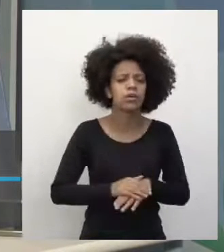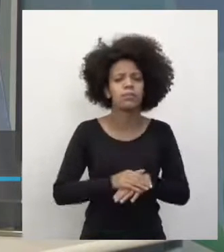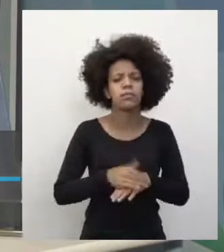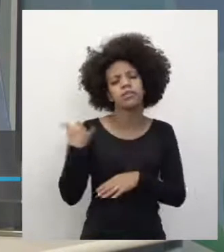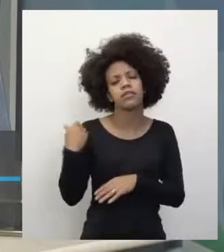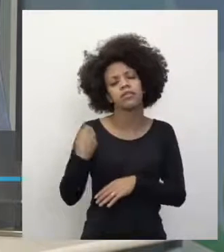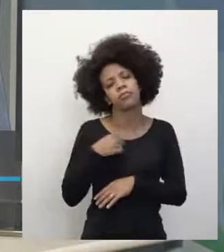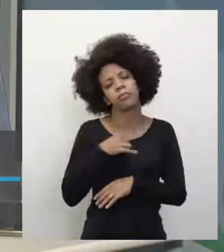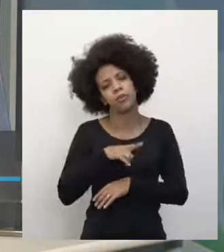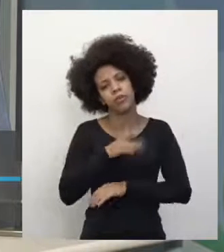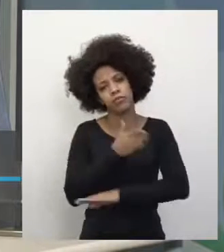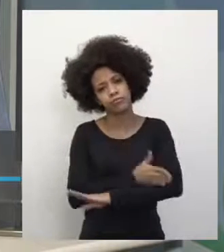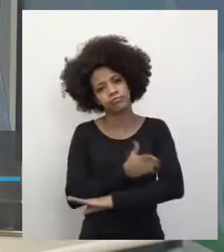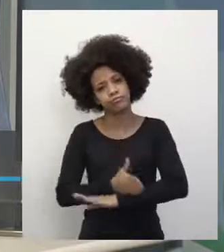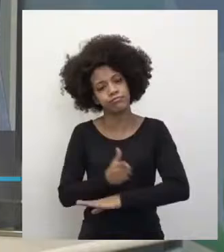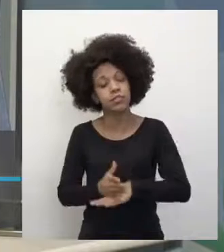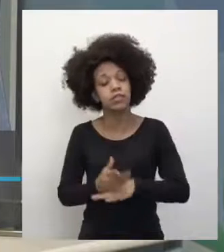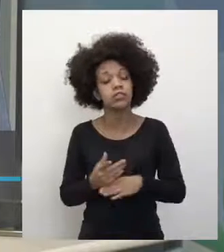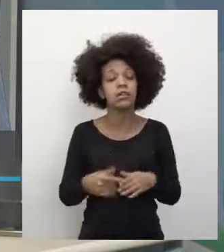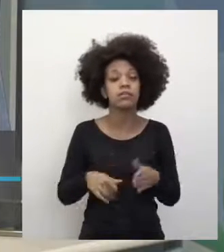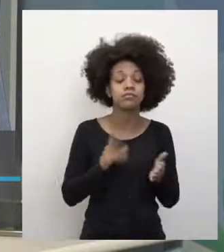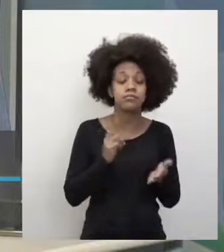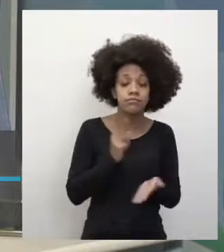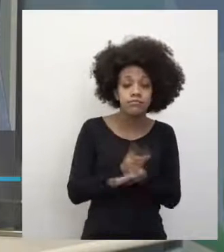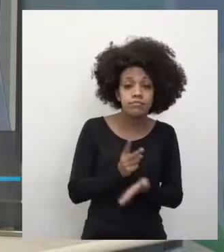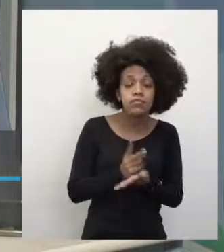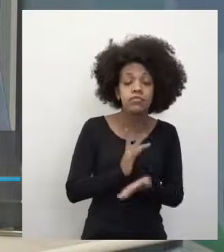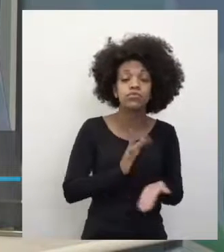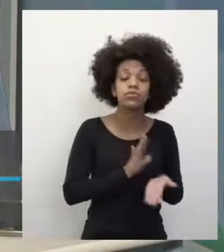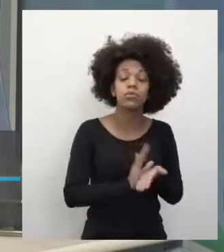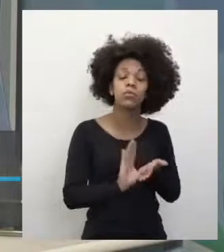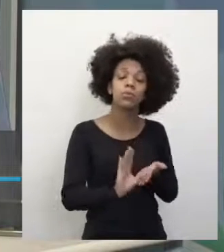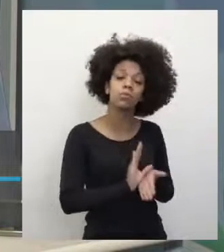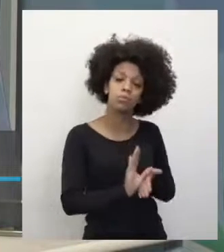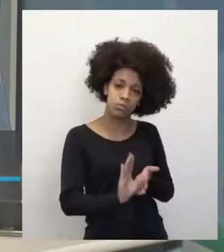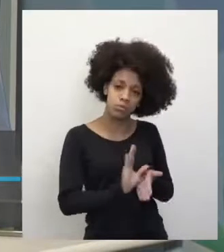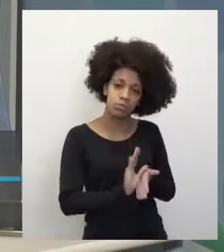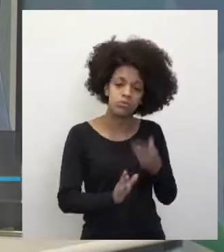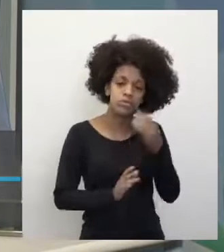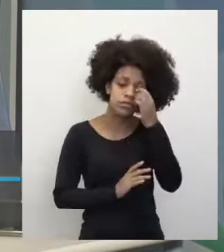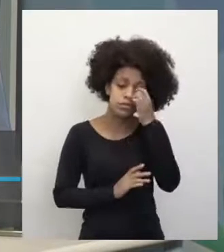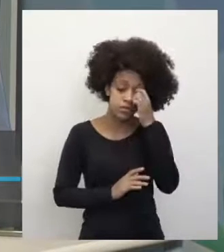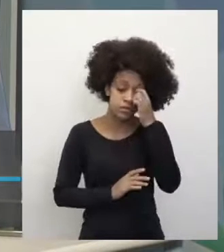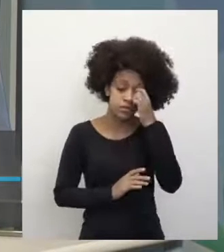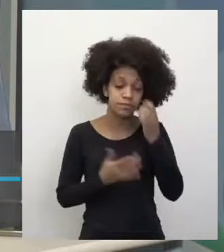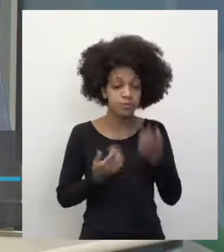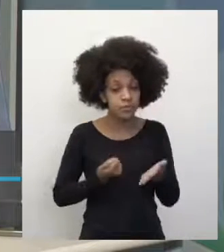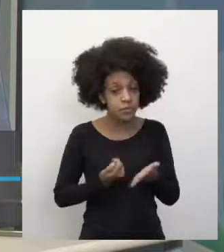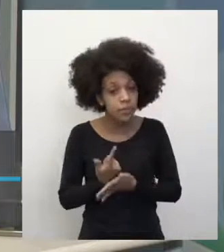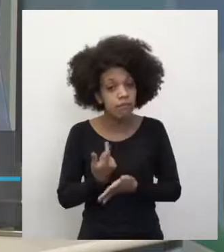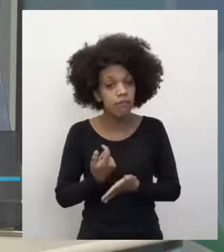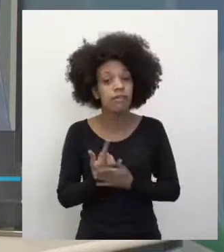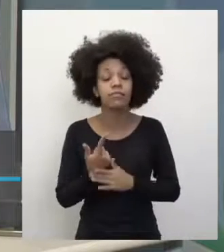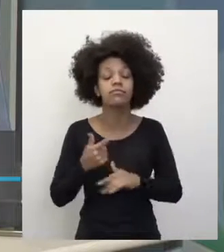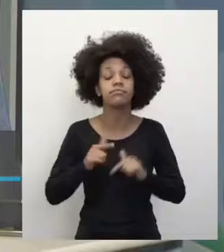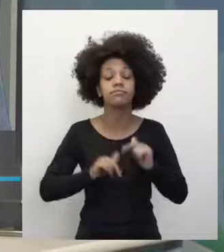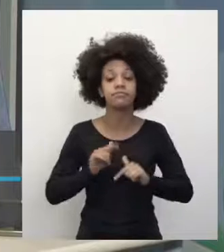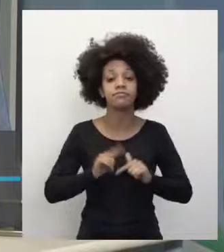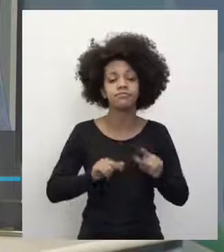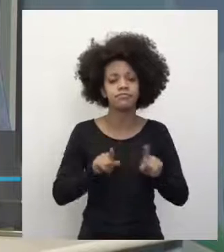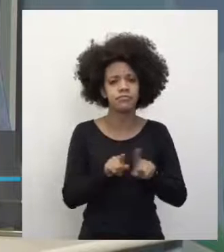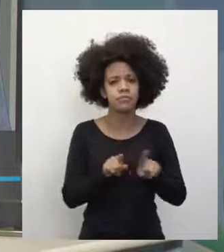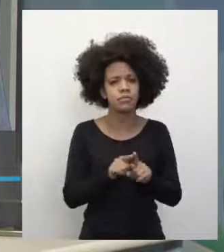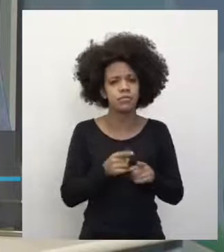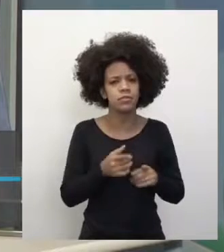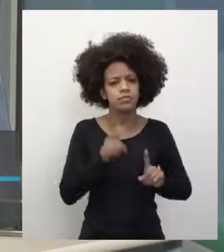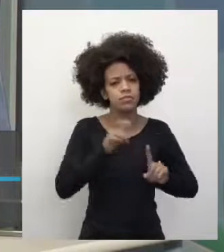né? Sempre nós tínhamos um patrono, né, que ali custeava, bancava ali, inclusive o